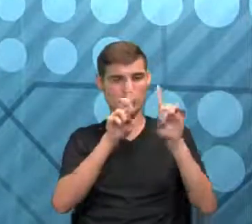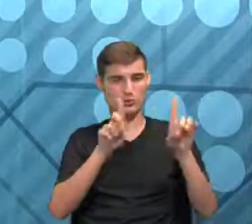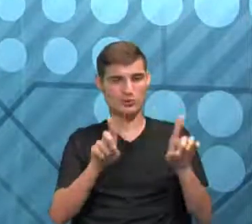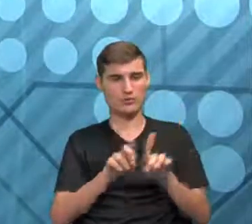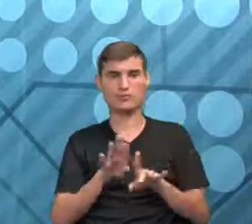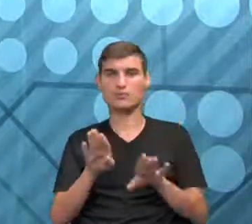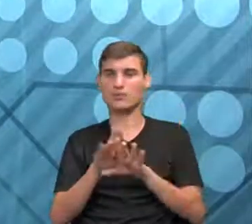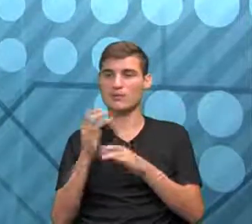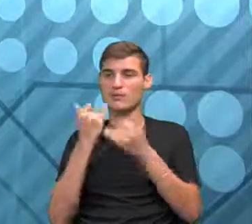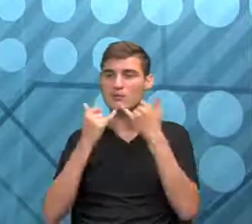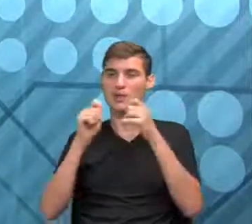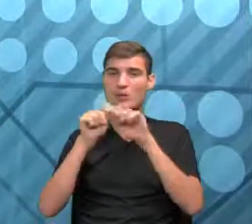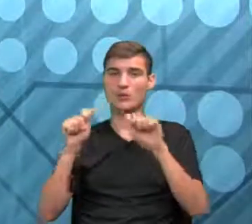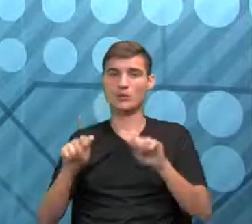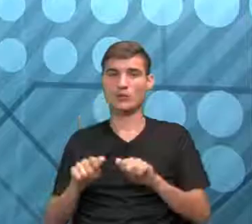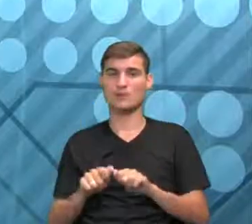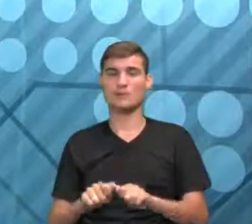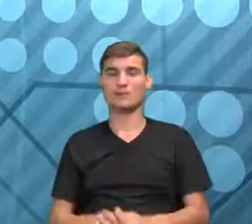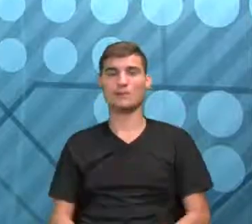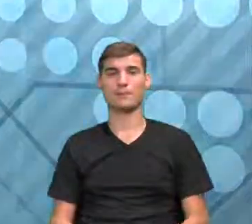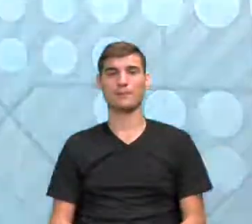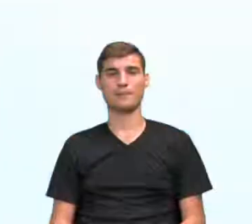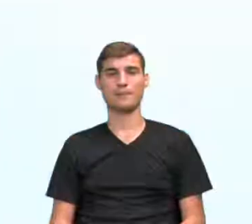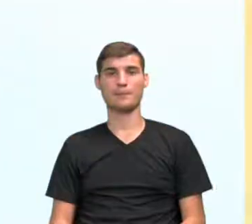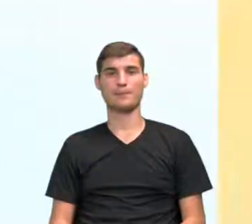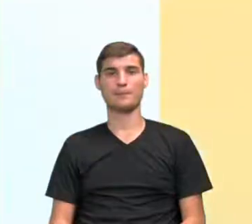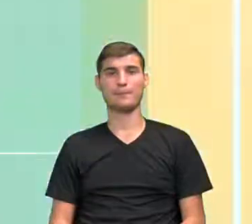e informação analógica.